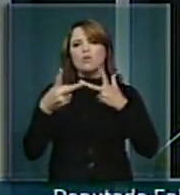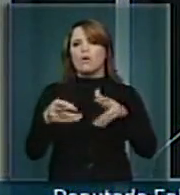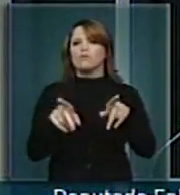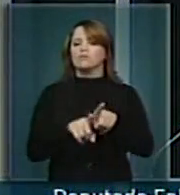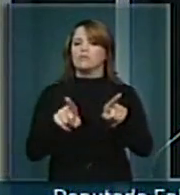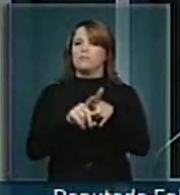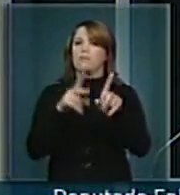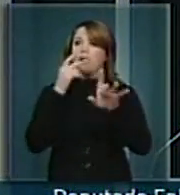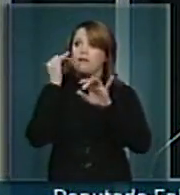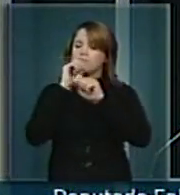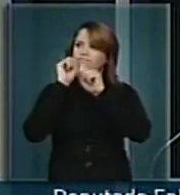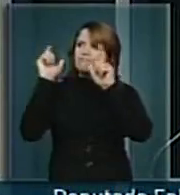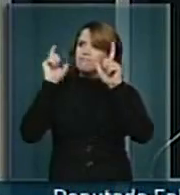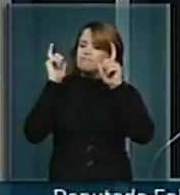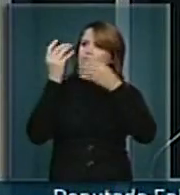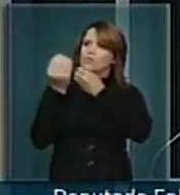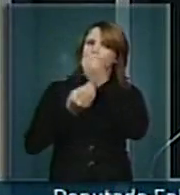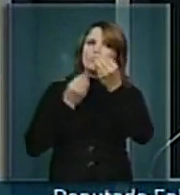é alarmante